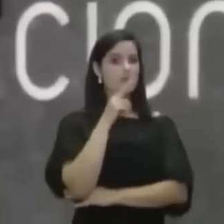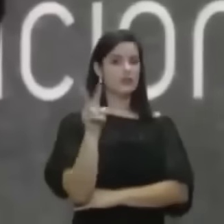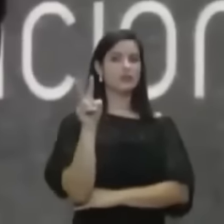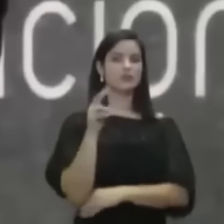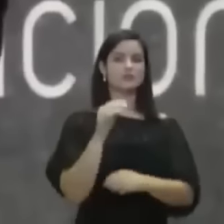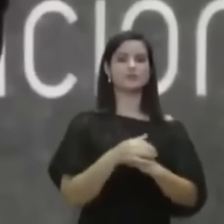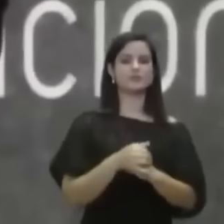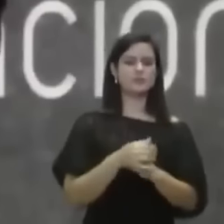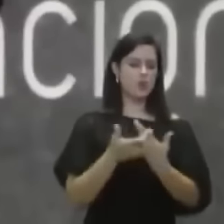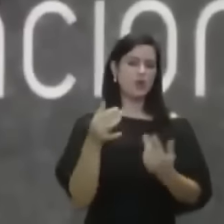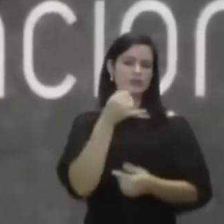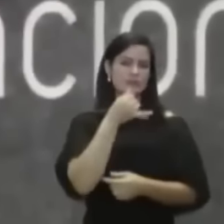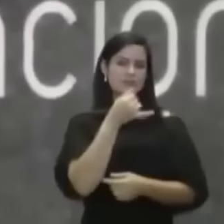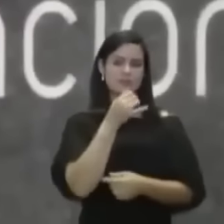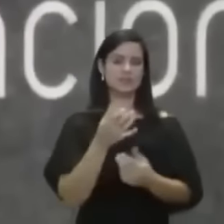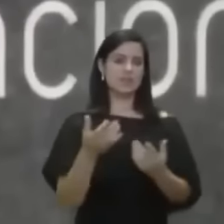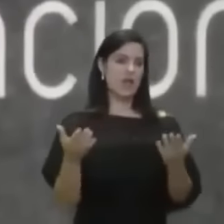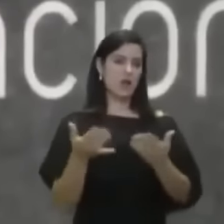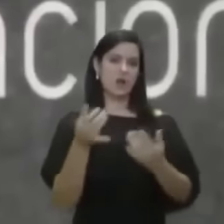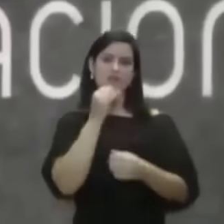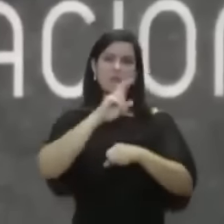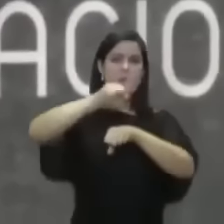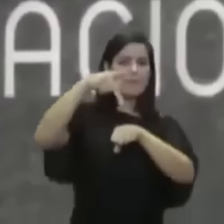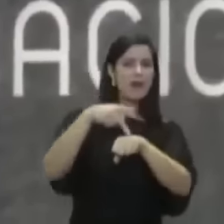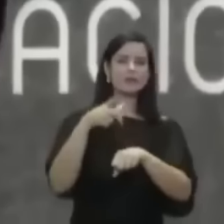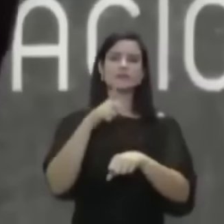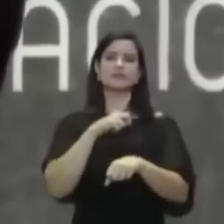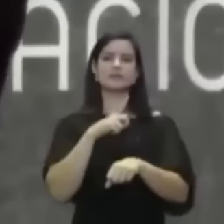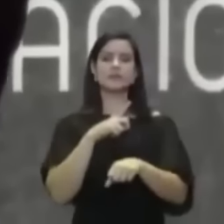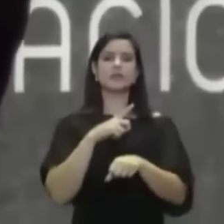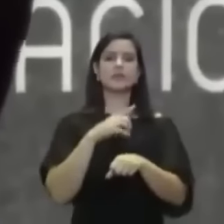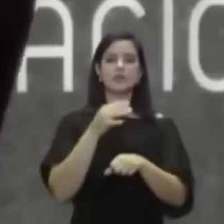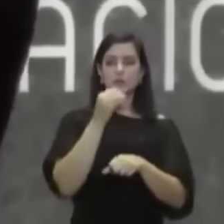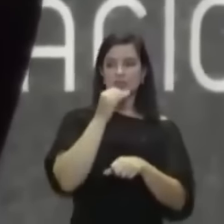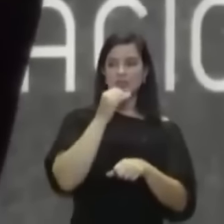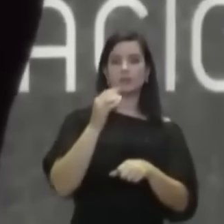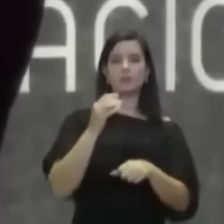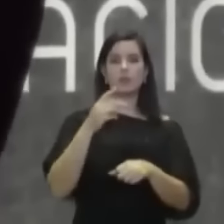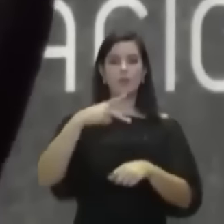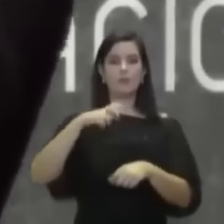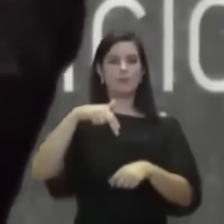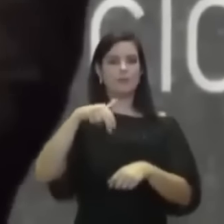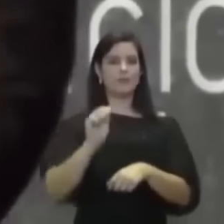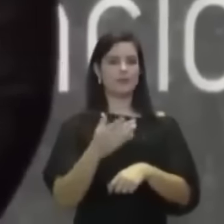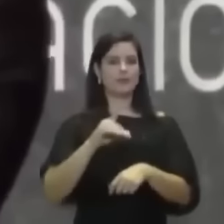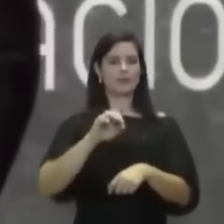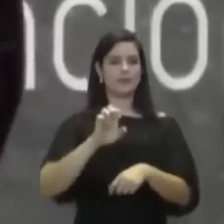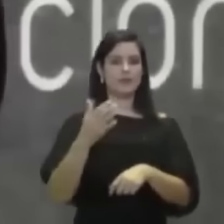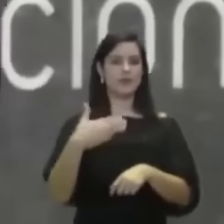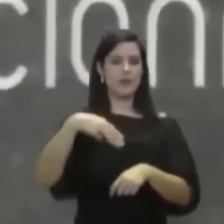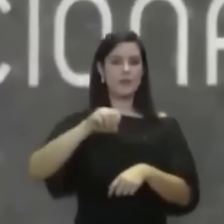tristes, na atualidade em países que têm pena capital, o drama que é um prisioneiro